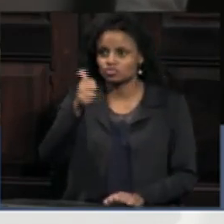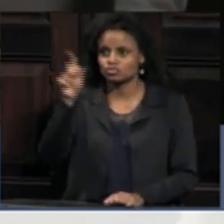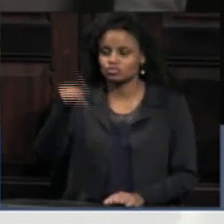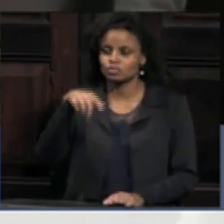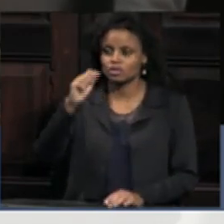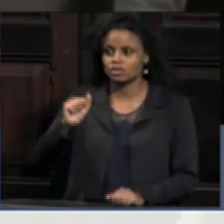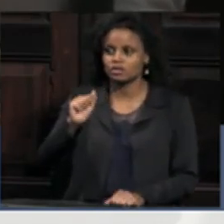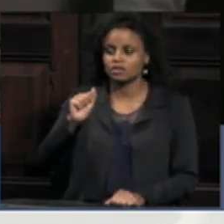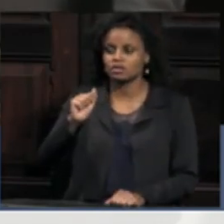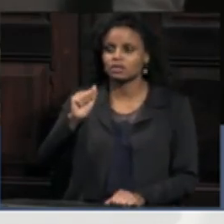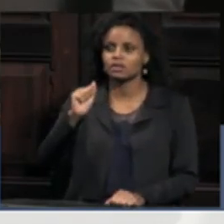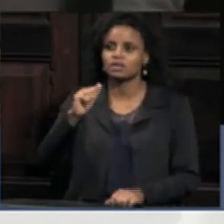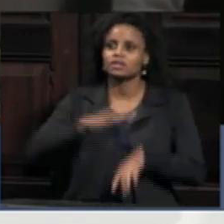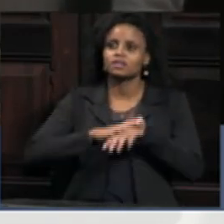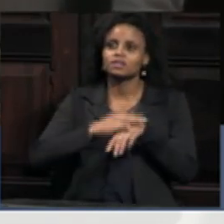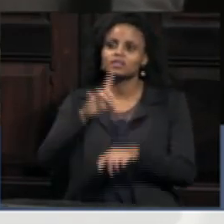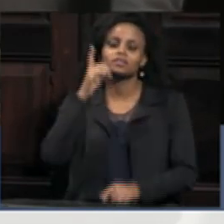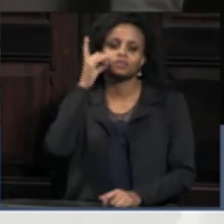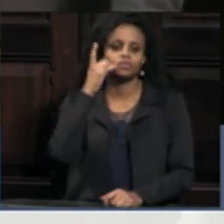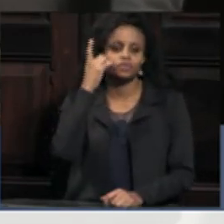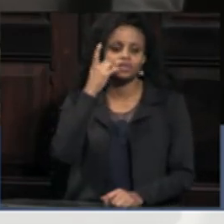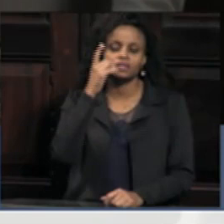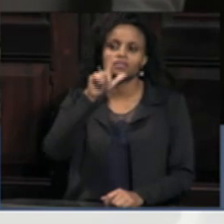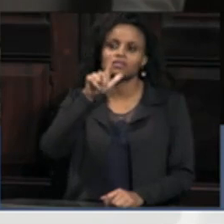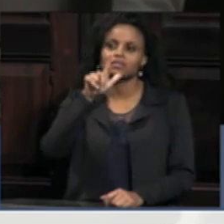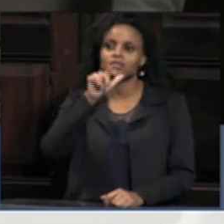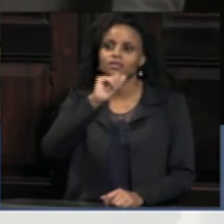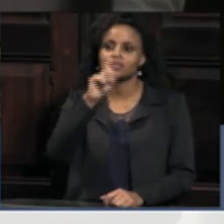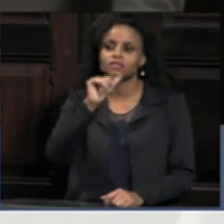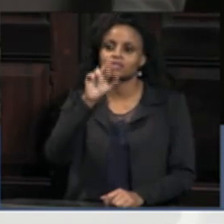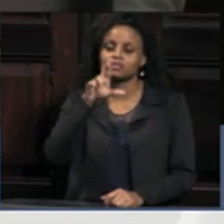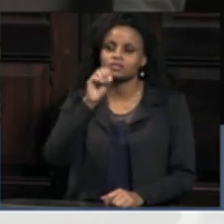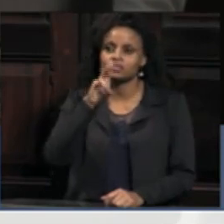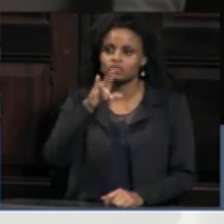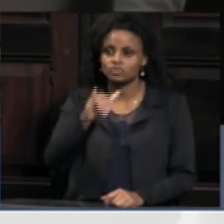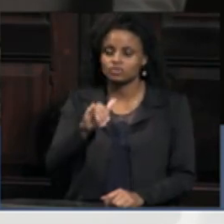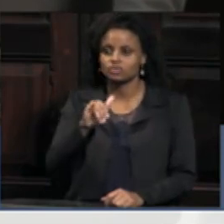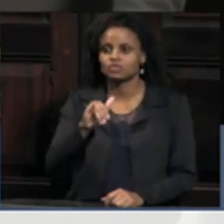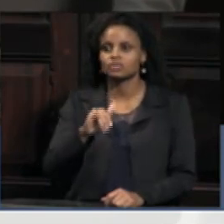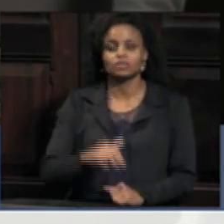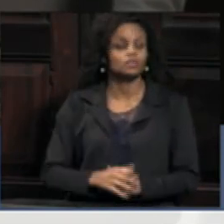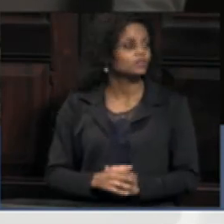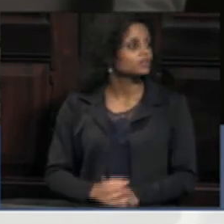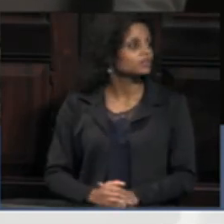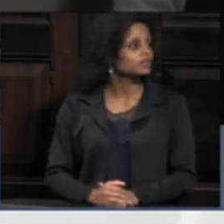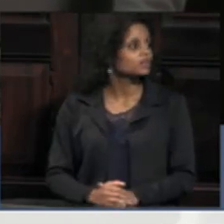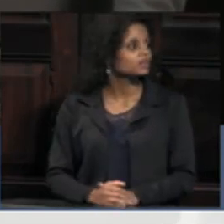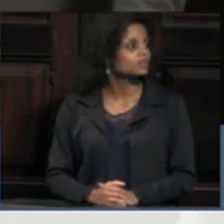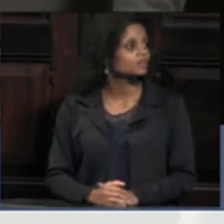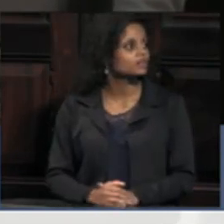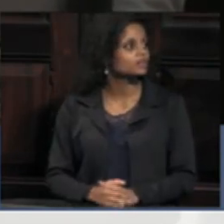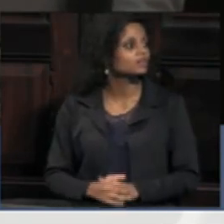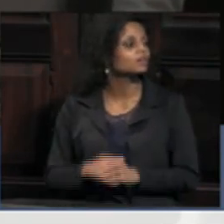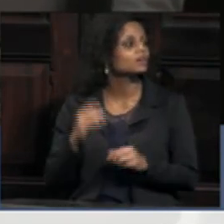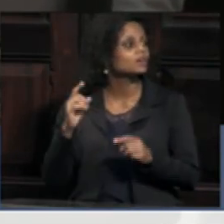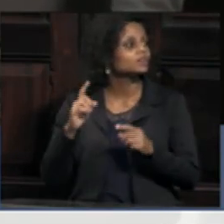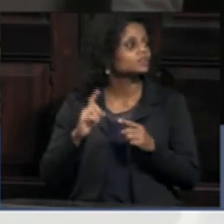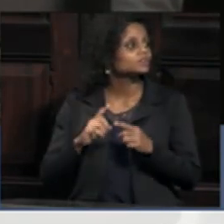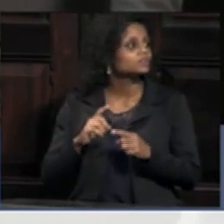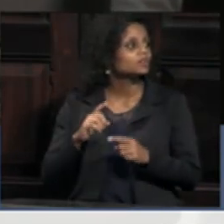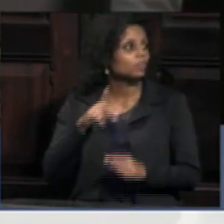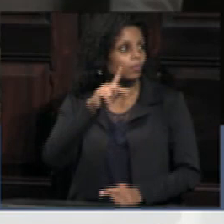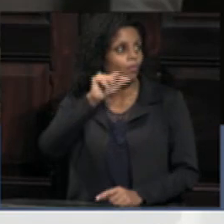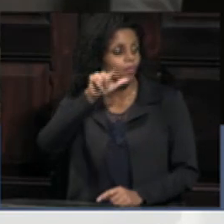4021A/2018, de autoria dos deputados André Lazzaroni, Conte Bittencourt, Leomar Coelho, Flávio Serafini, Gilberto Palmares, Paulo Ramos, Silas Bento,